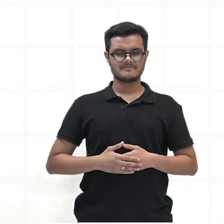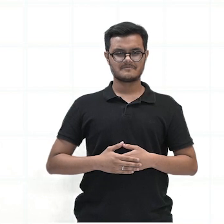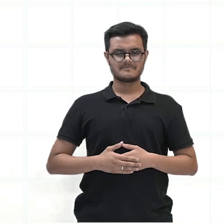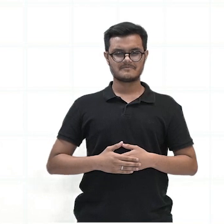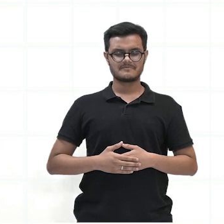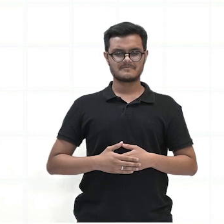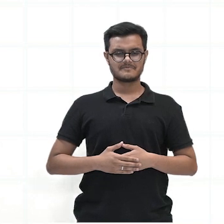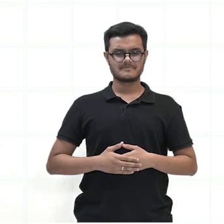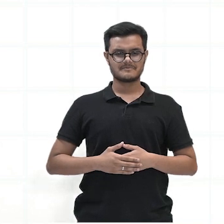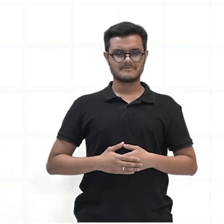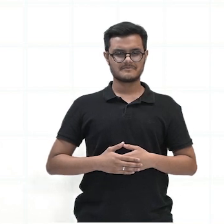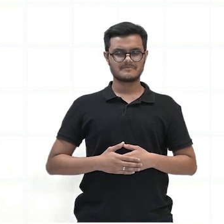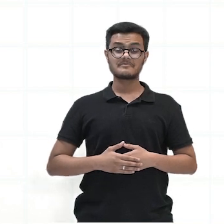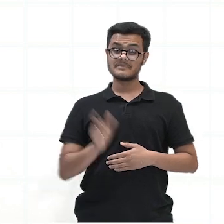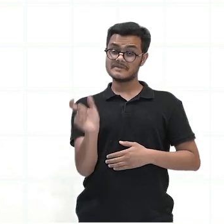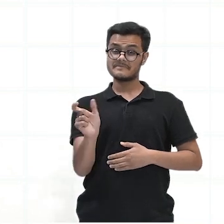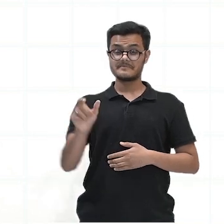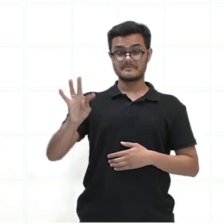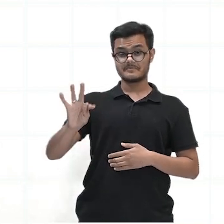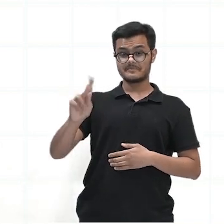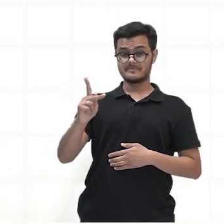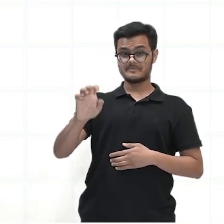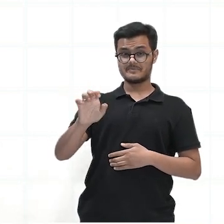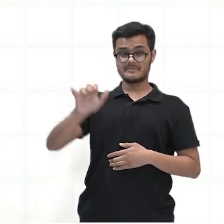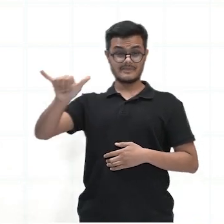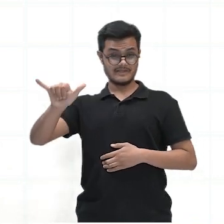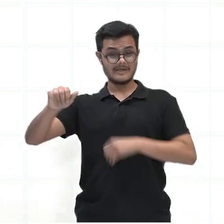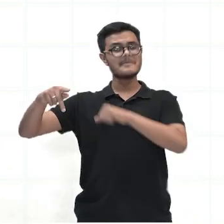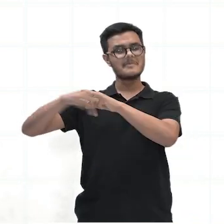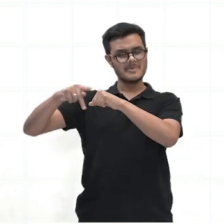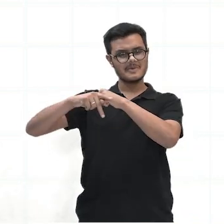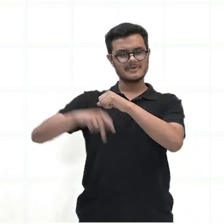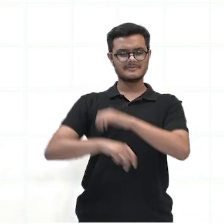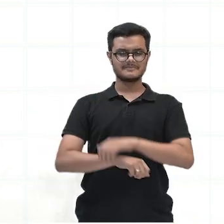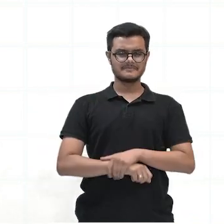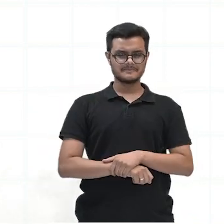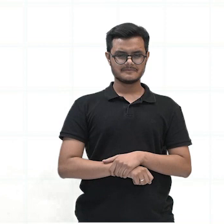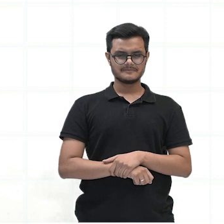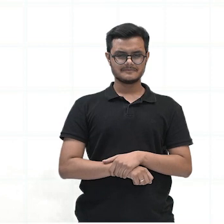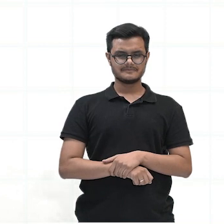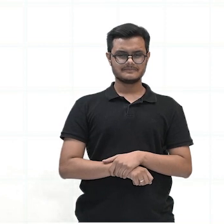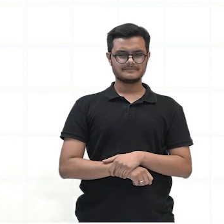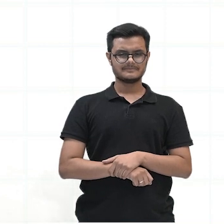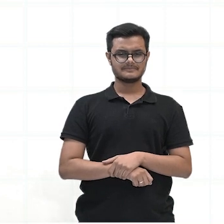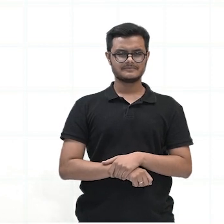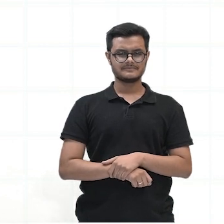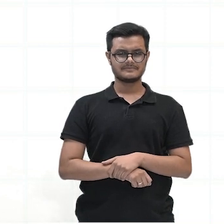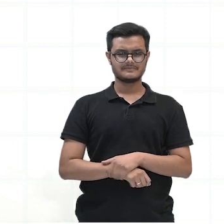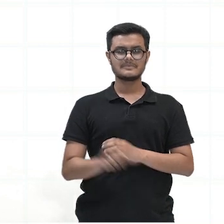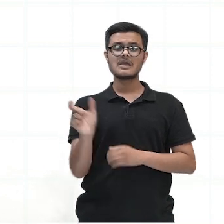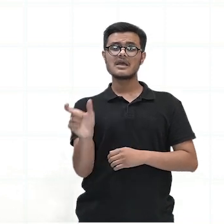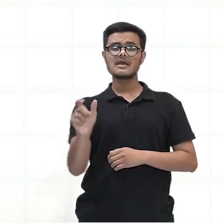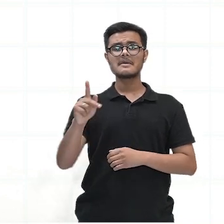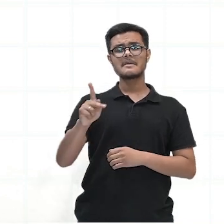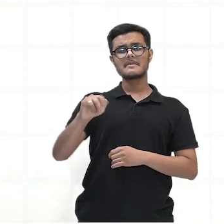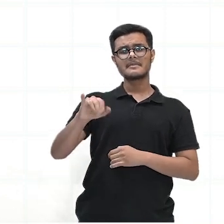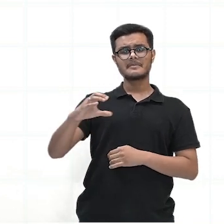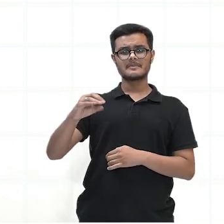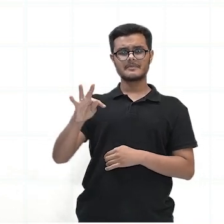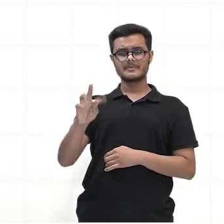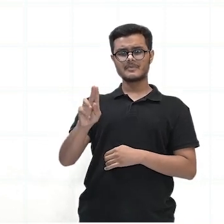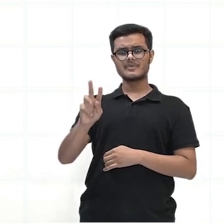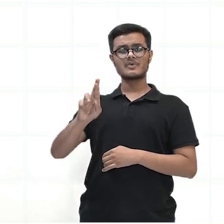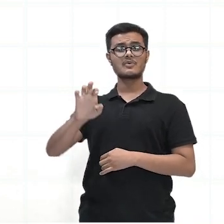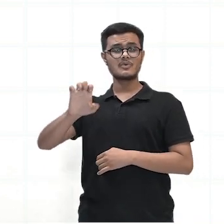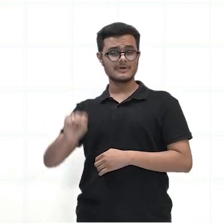eles ou elas. They use. Eles usam o quê? Pictures. Pictures, imagens seguras.